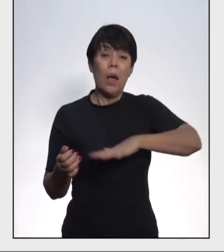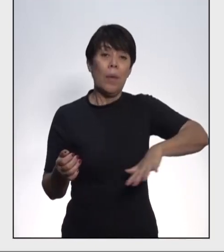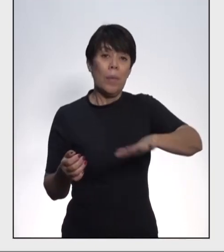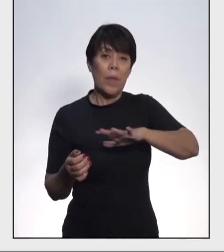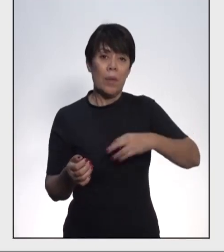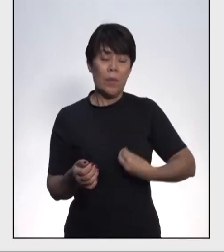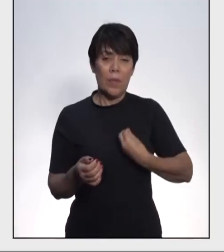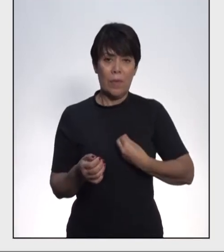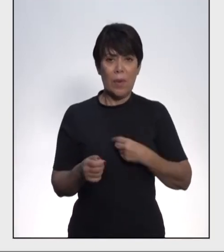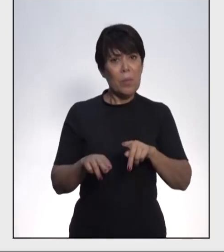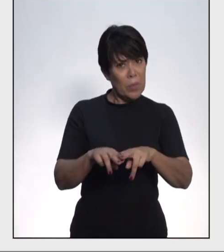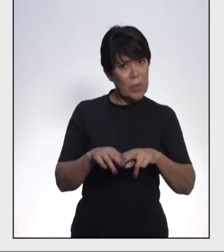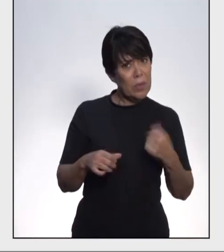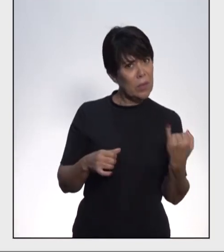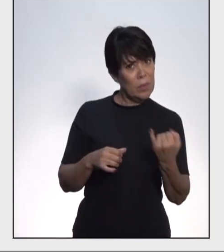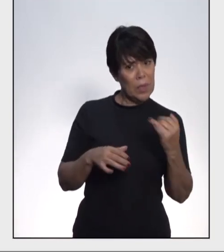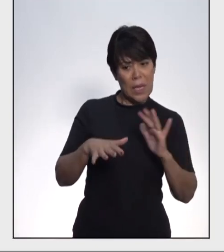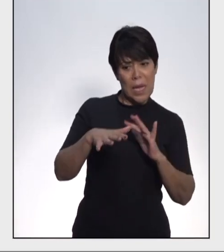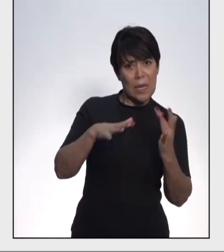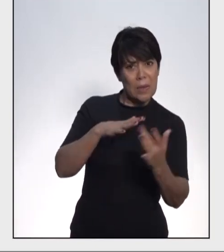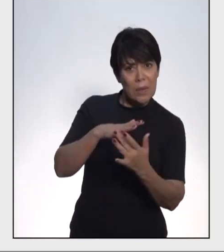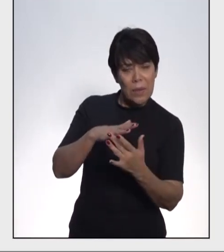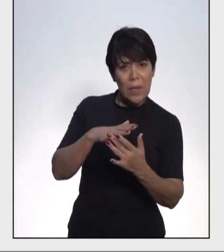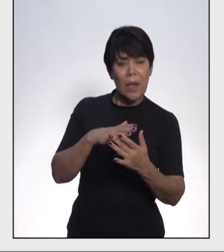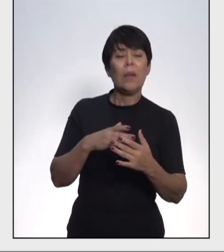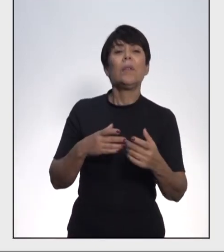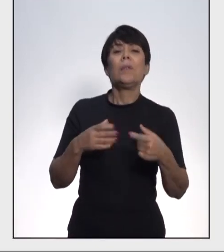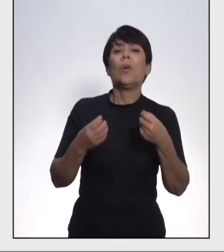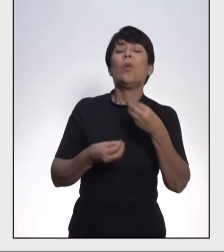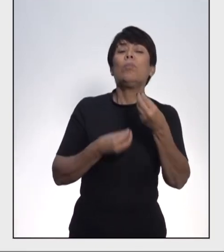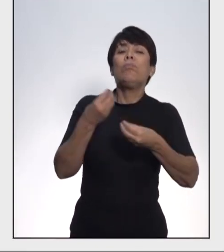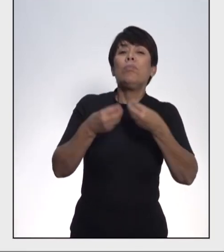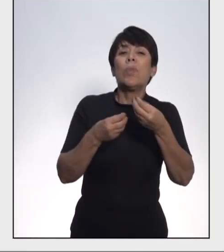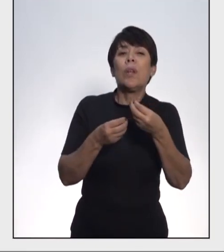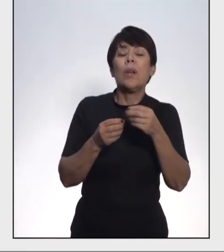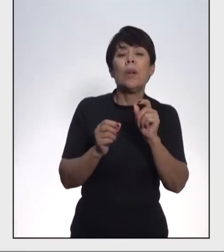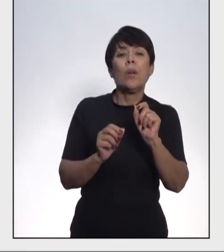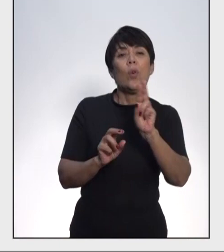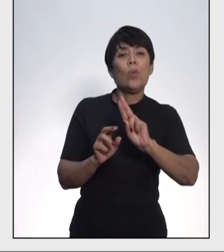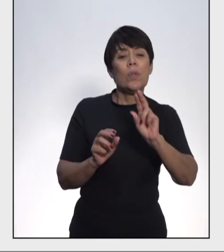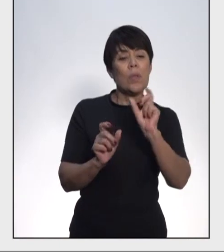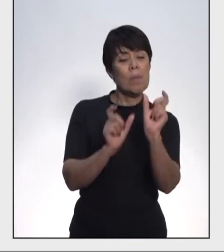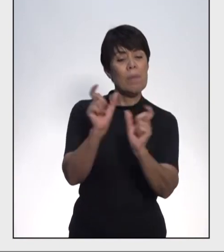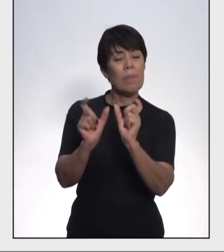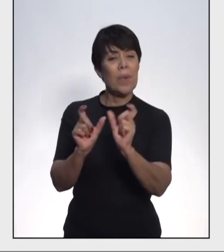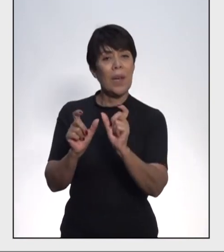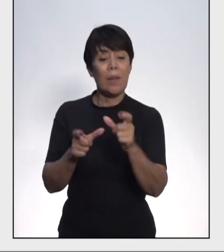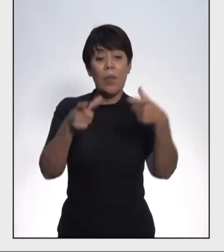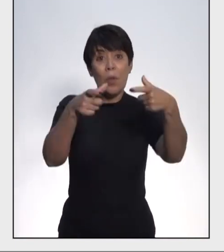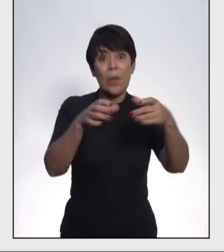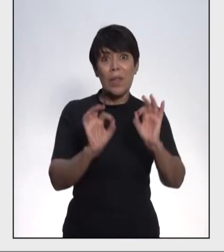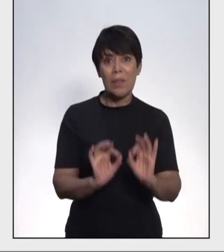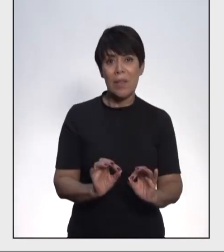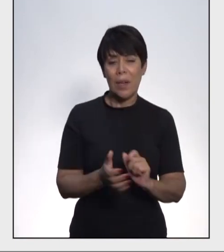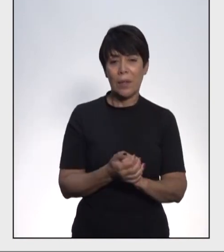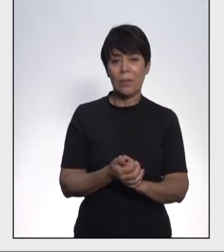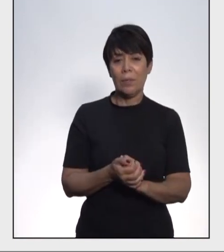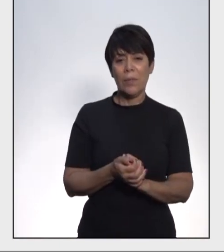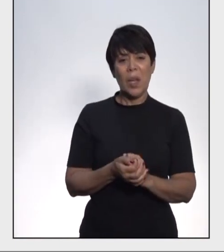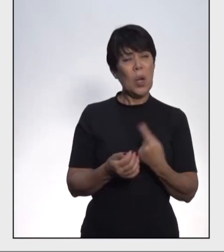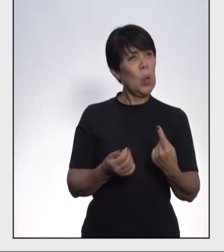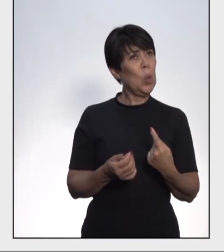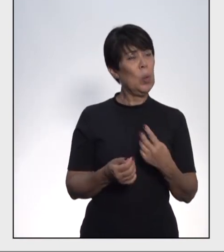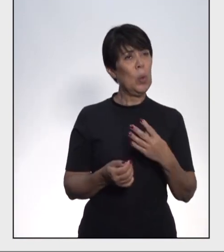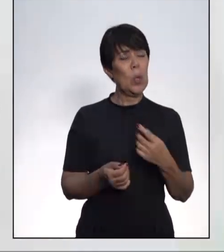redes sociais, ver uma série de questões. Porque você precisa ser poliglota. Marcelo, agora eu não entendi. Como é que eu sou poliglota de uma língua